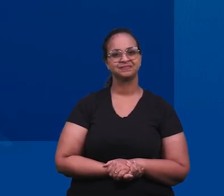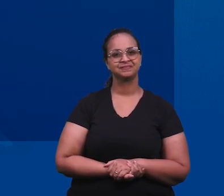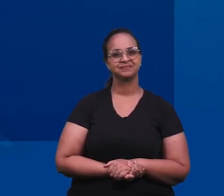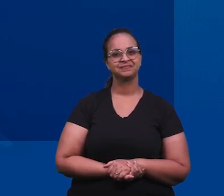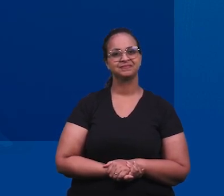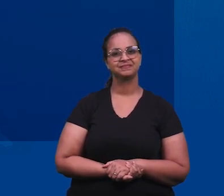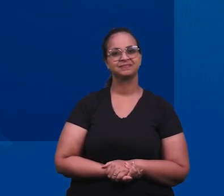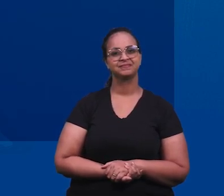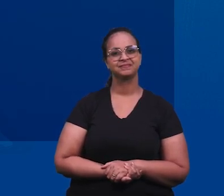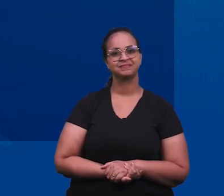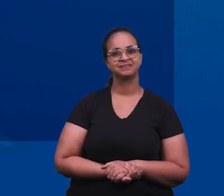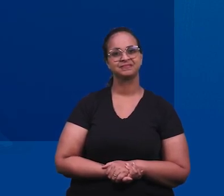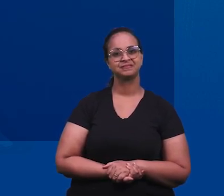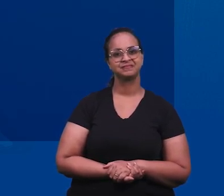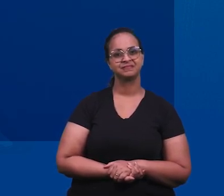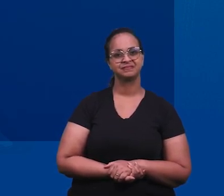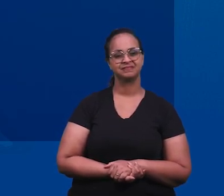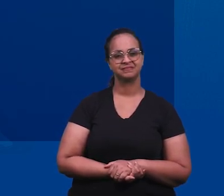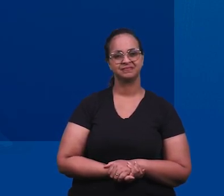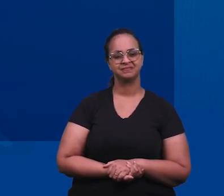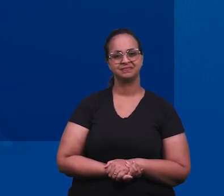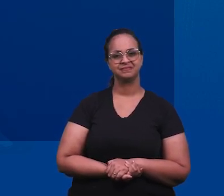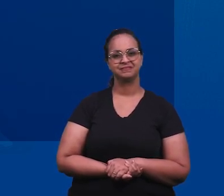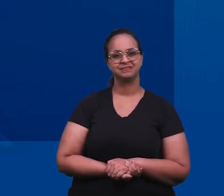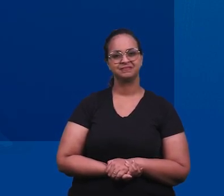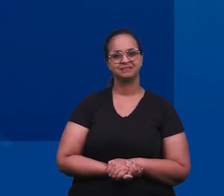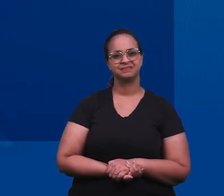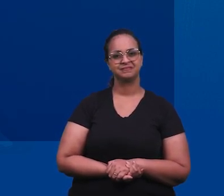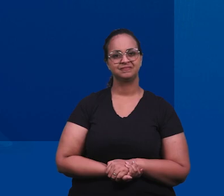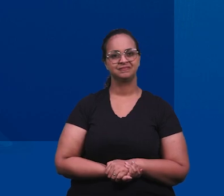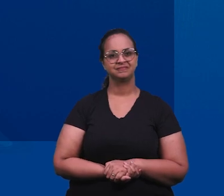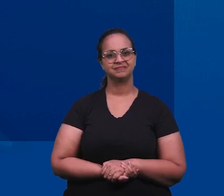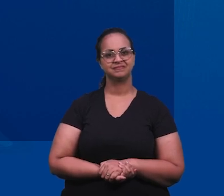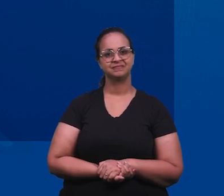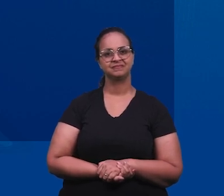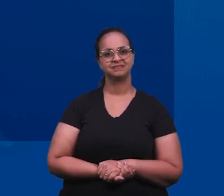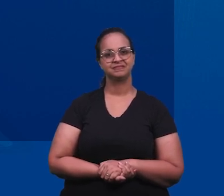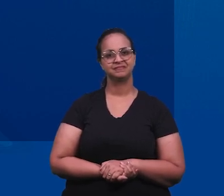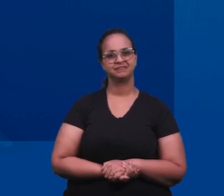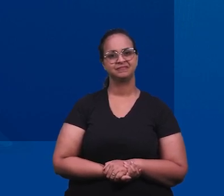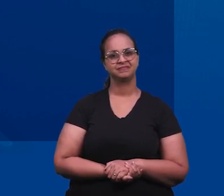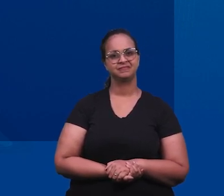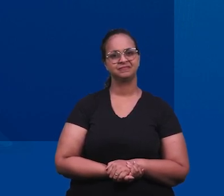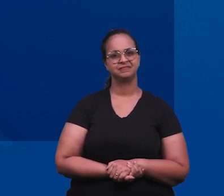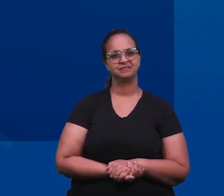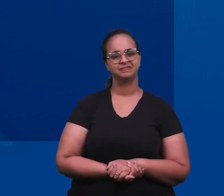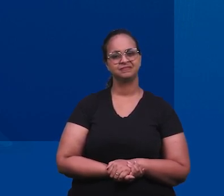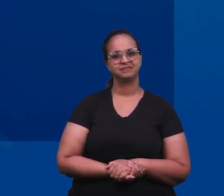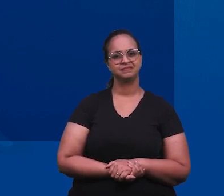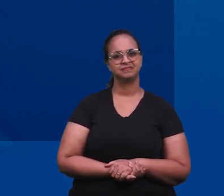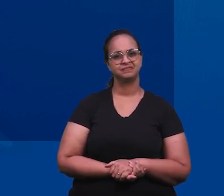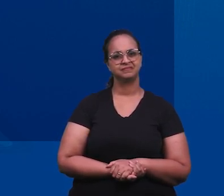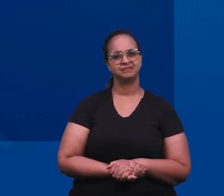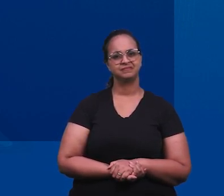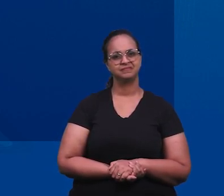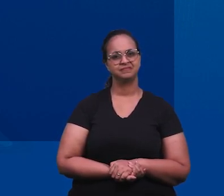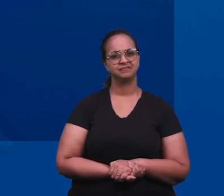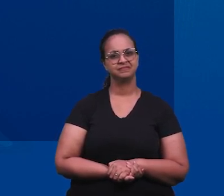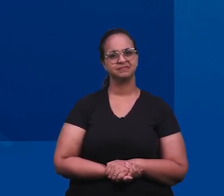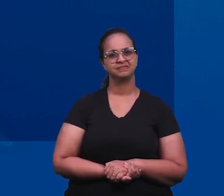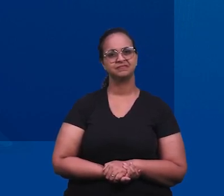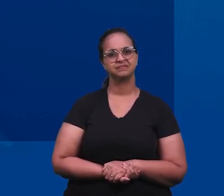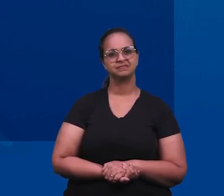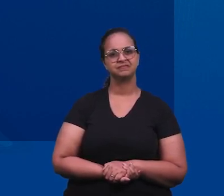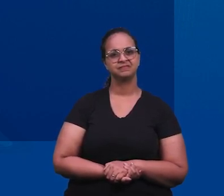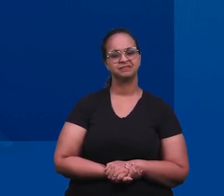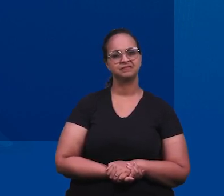Jesus, amém? Vamos à pergunta agora da acessibilidade. A pergunta número 5, a quinta pergunta. Então, a pergunta